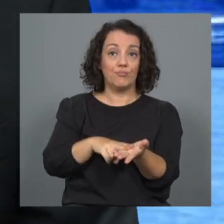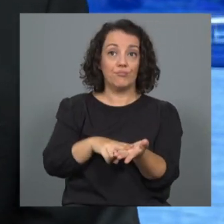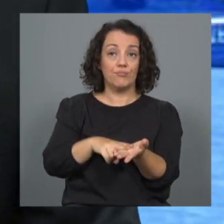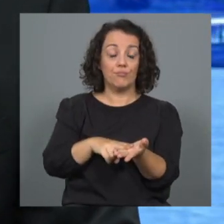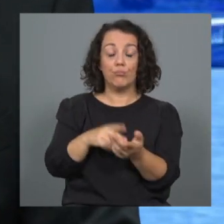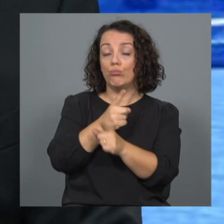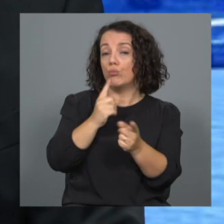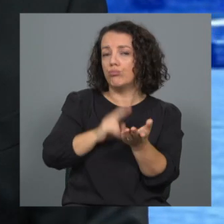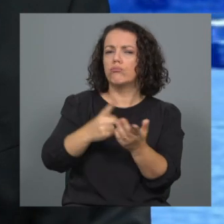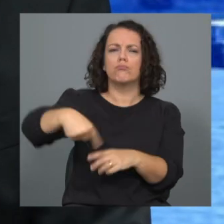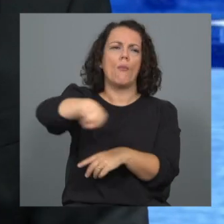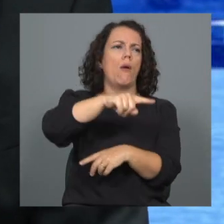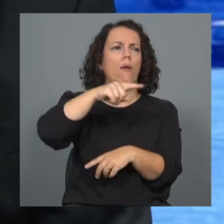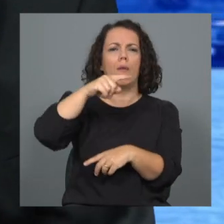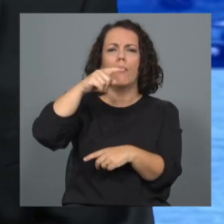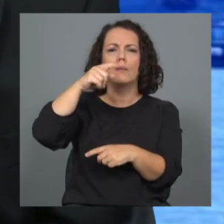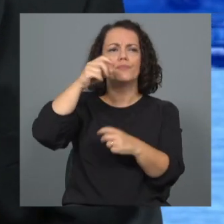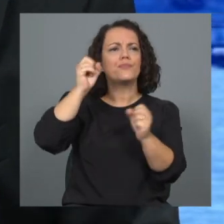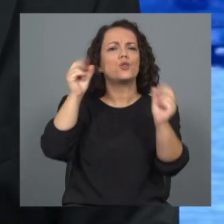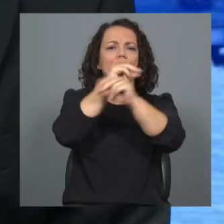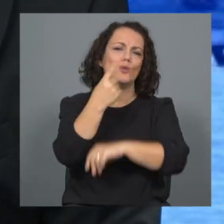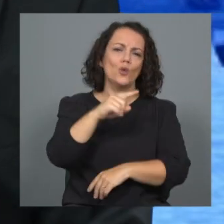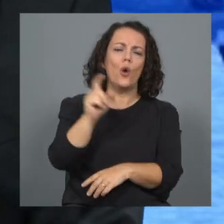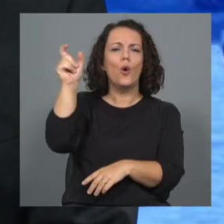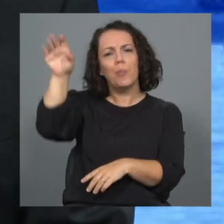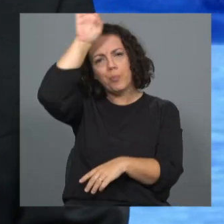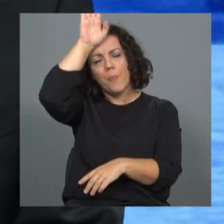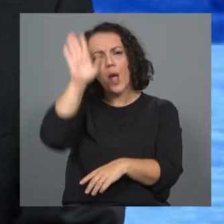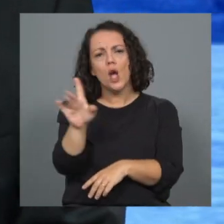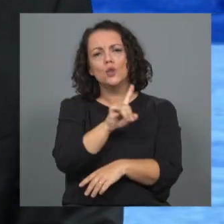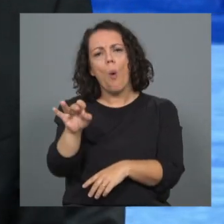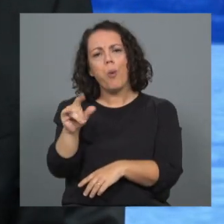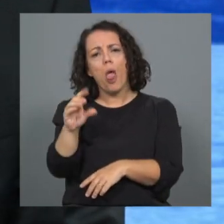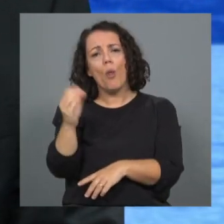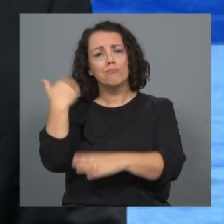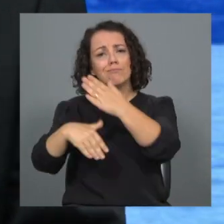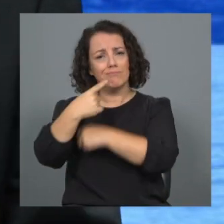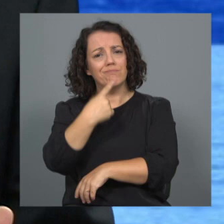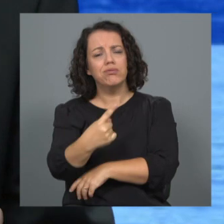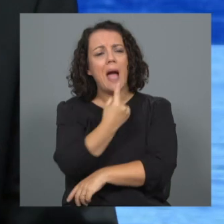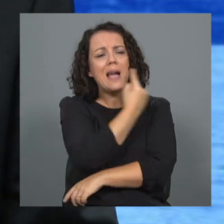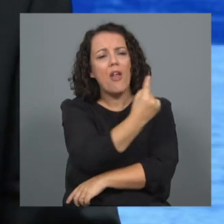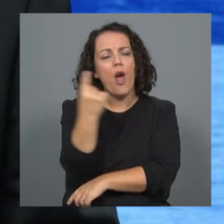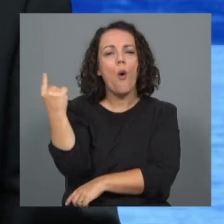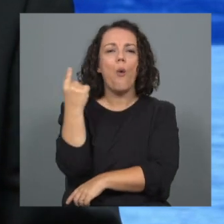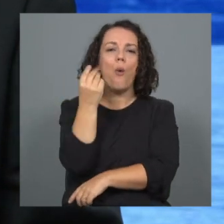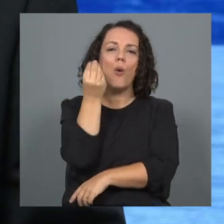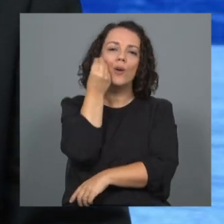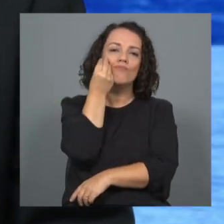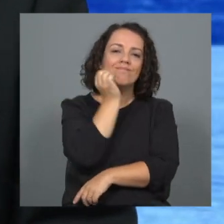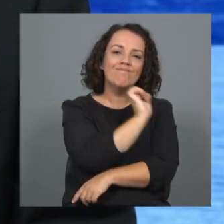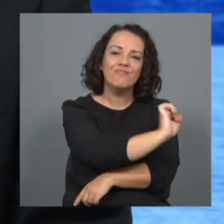enfim, não é novidade nenhuma, já o São Paulo dizia, os carismas existem, cada um tem o seu carisma e todos eles nos encaminham para a missão